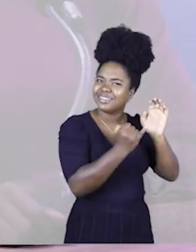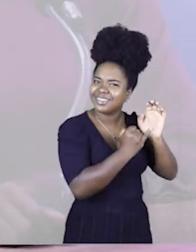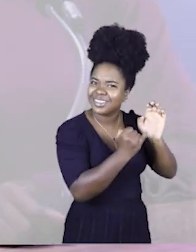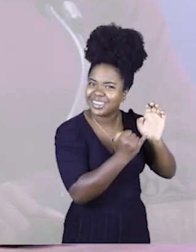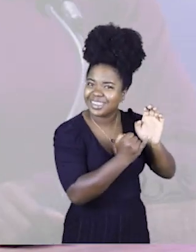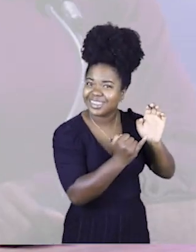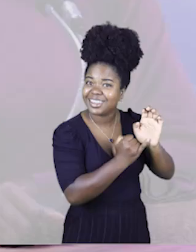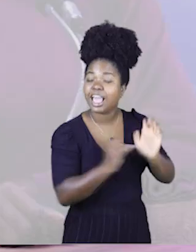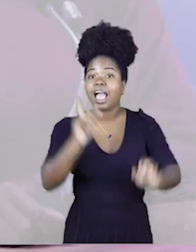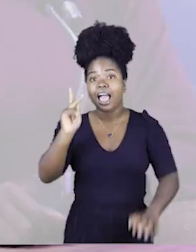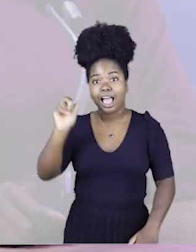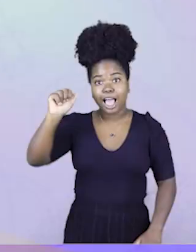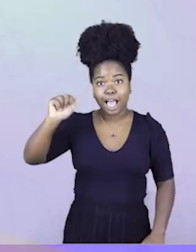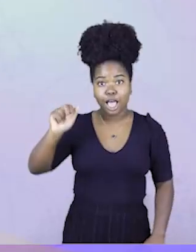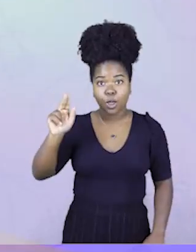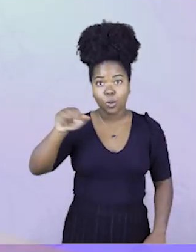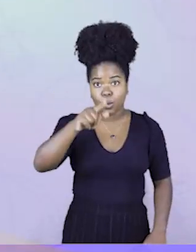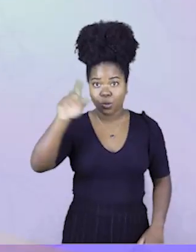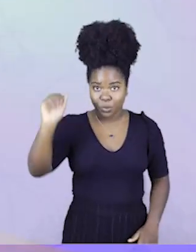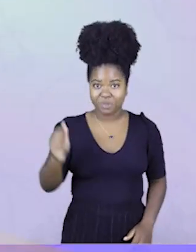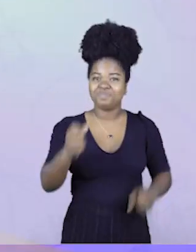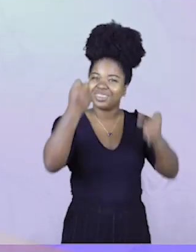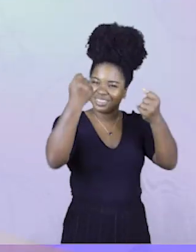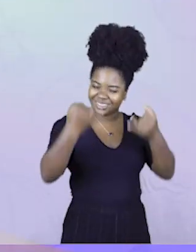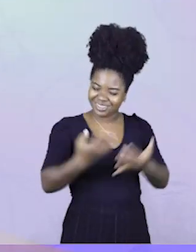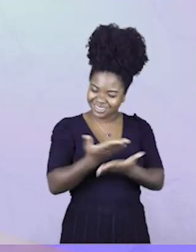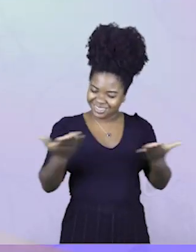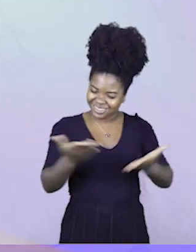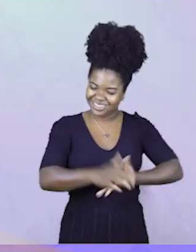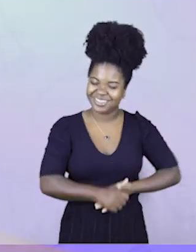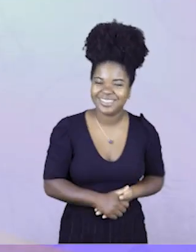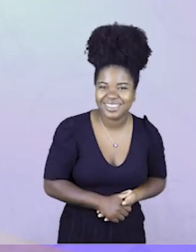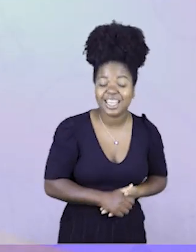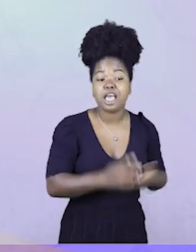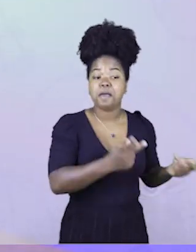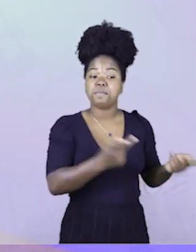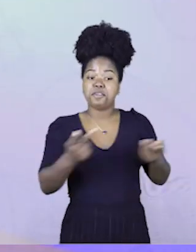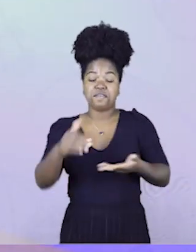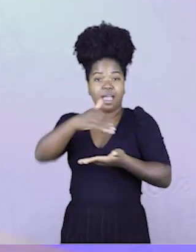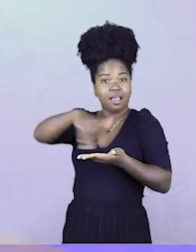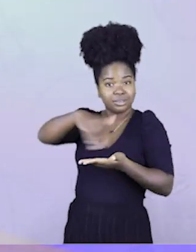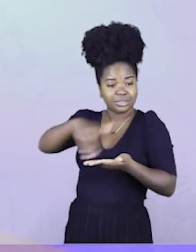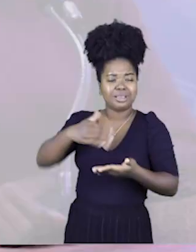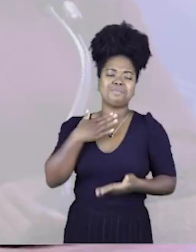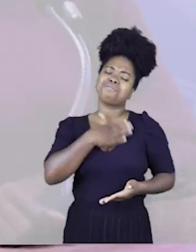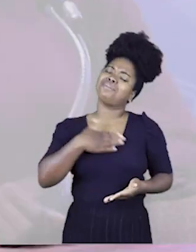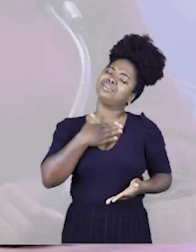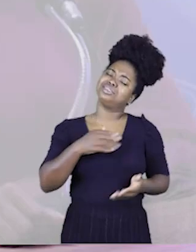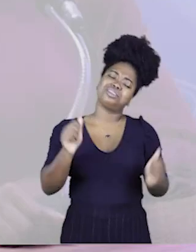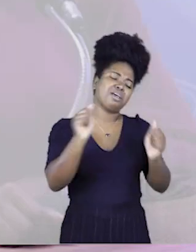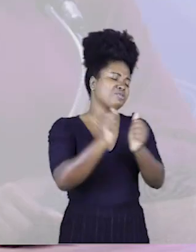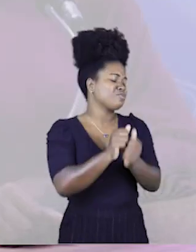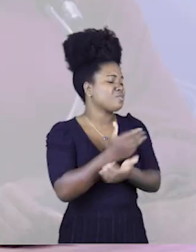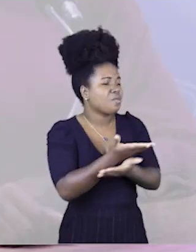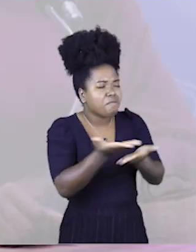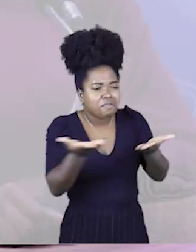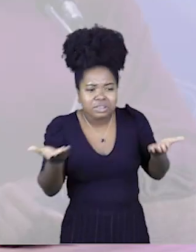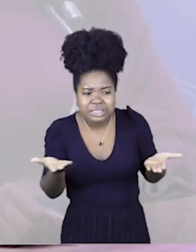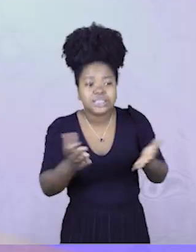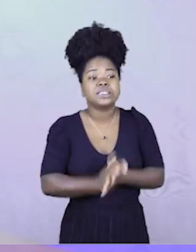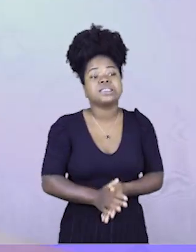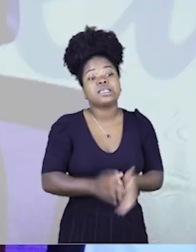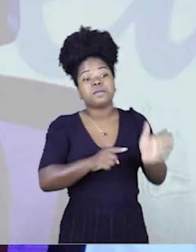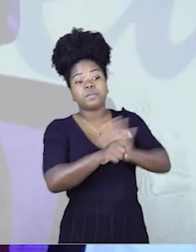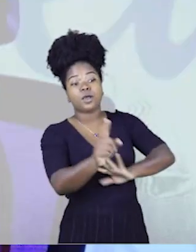Dias, Cauã, para falar um pouco sobre isso. Secretária, seja muito bem-vinda, né? É um prazer tê-la aqui conosco. E eu já queria